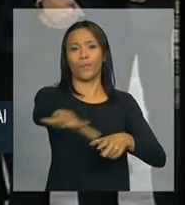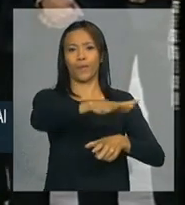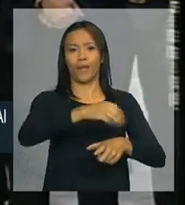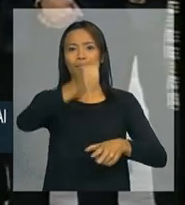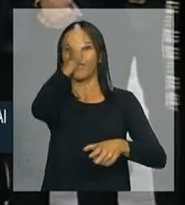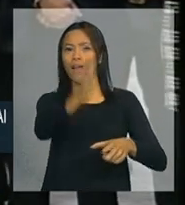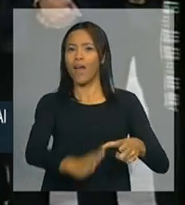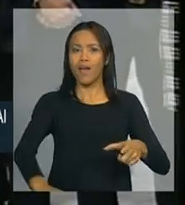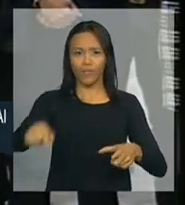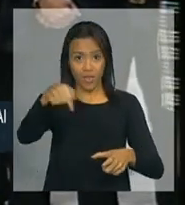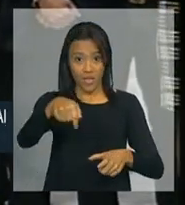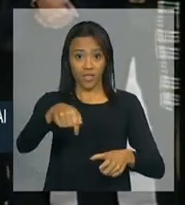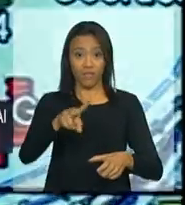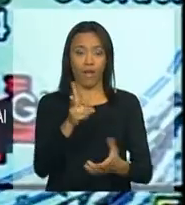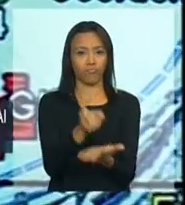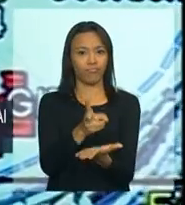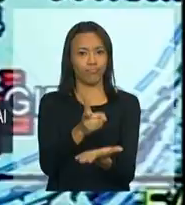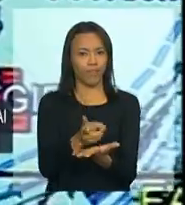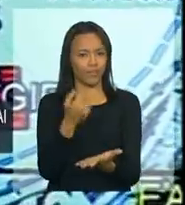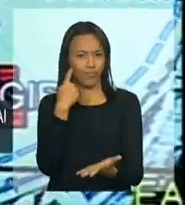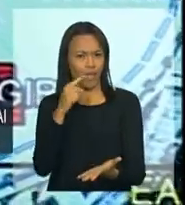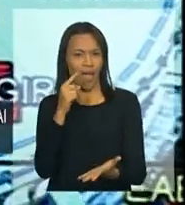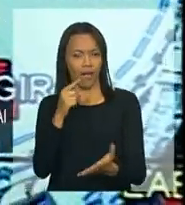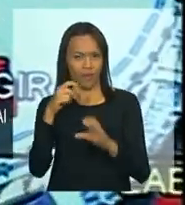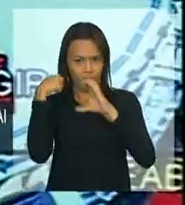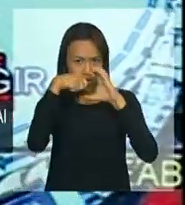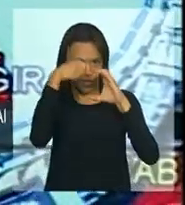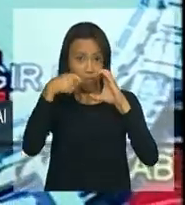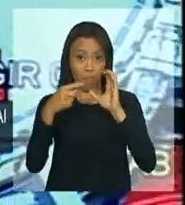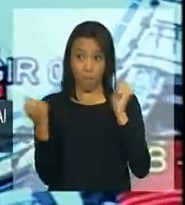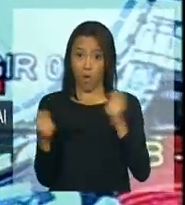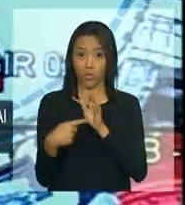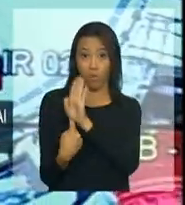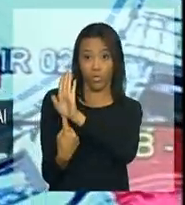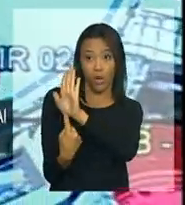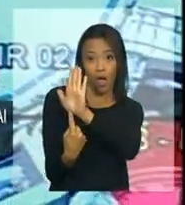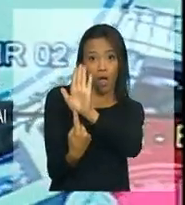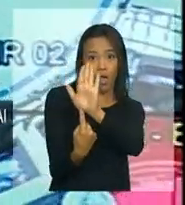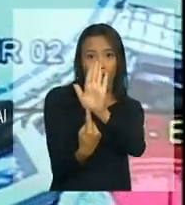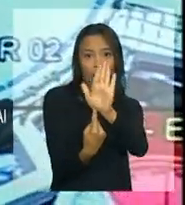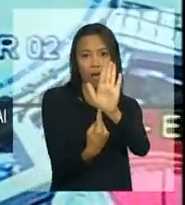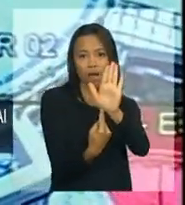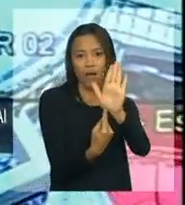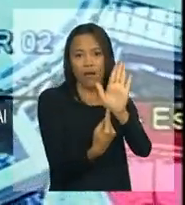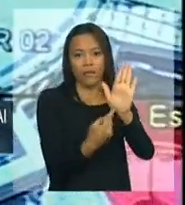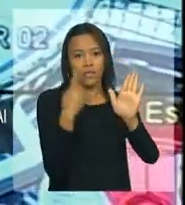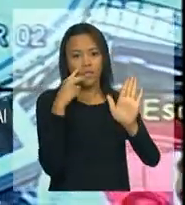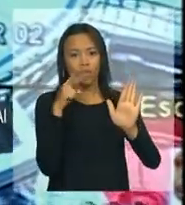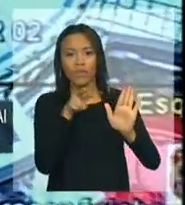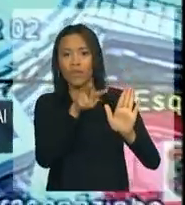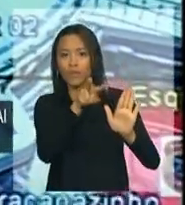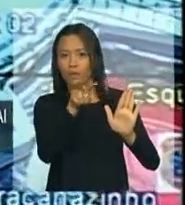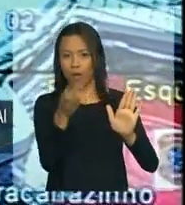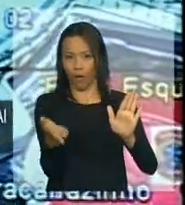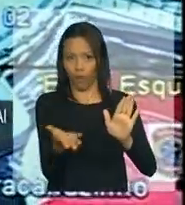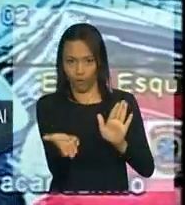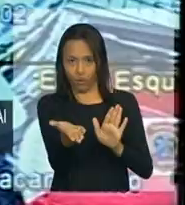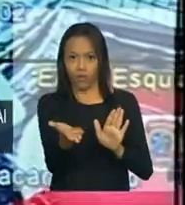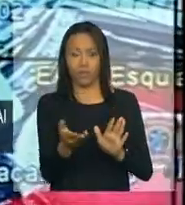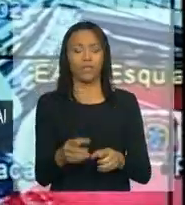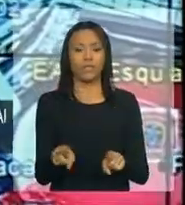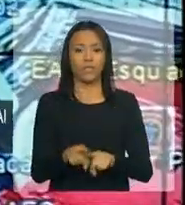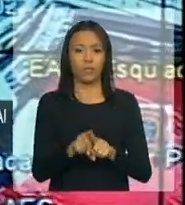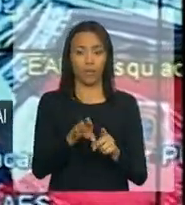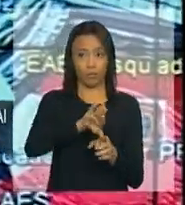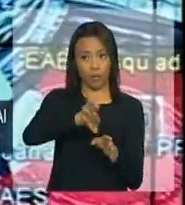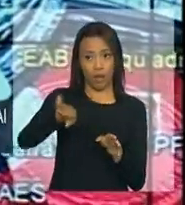Controle. Funcionará, não sei se a câmera pode mostrar, daquele lado de lá, é vidro com vidro, não sei se dá para mostrar, e do lado